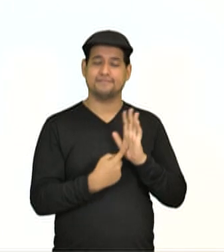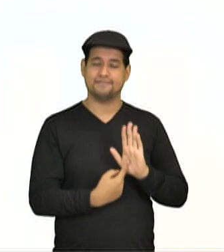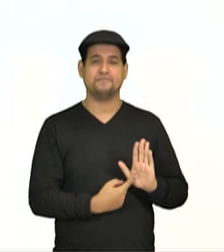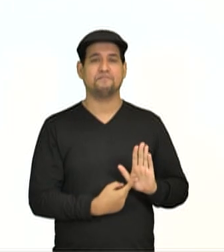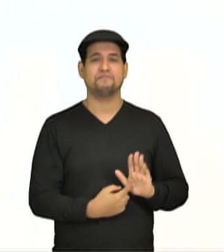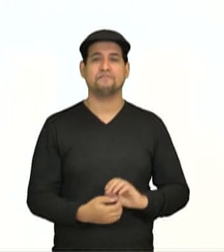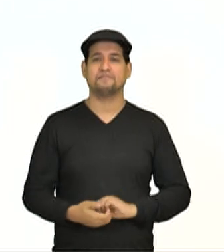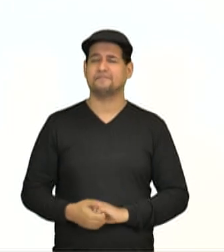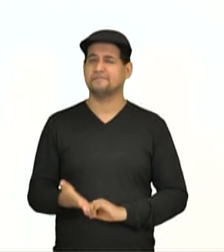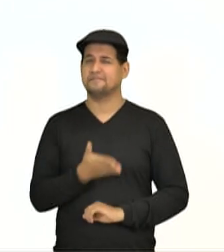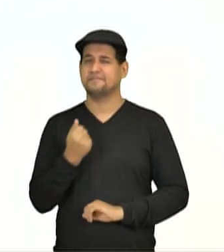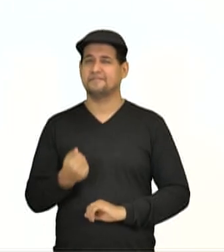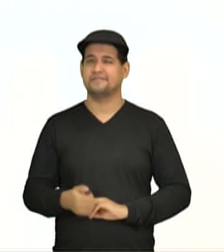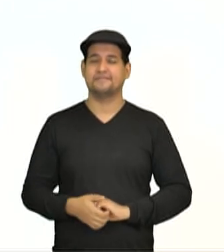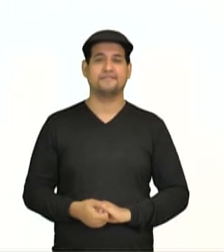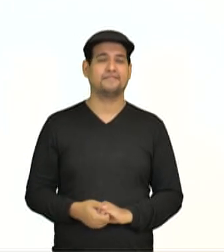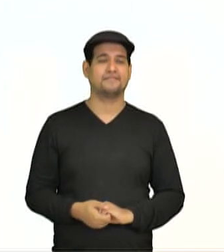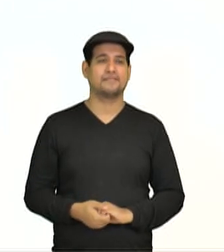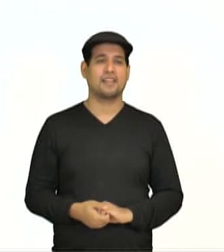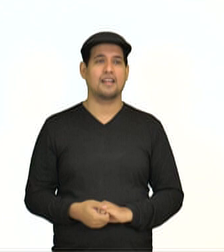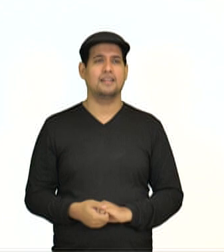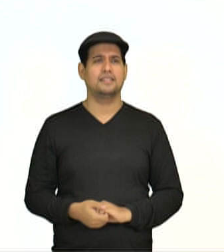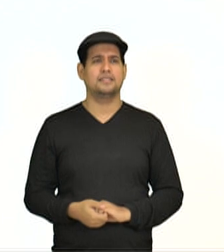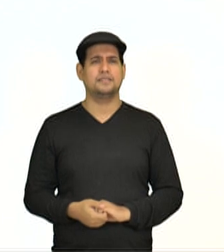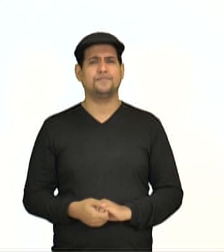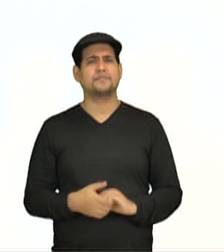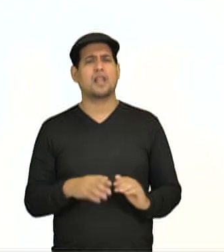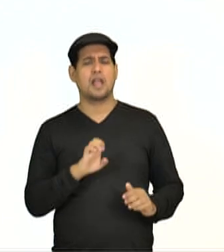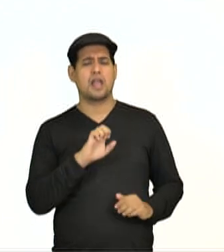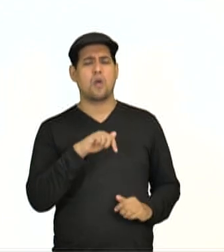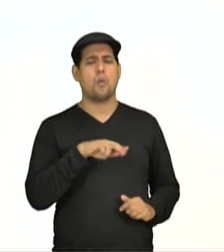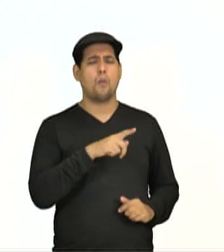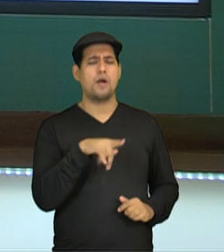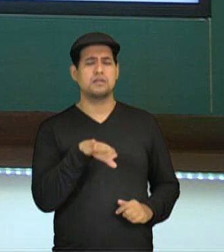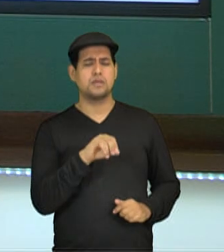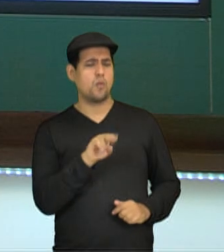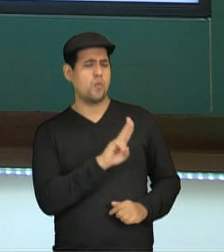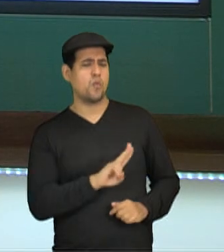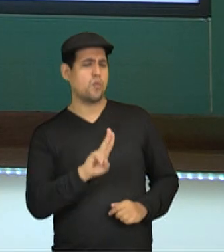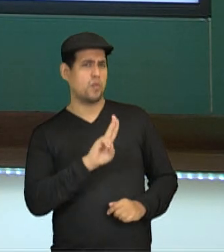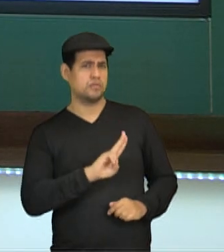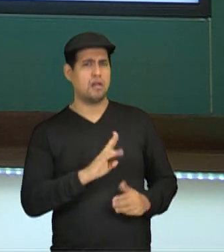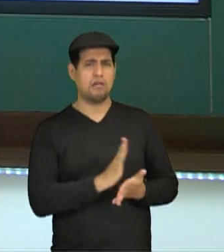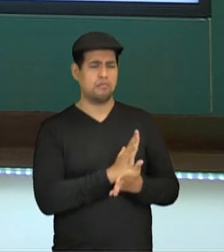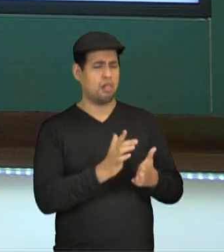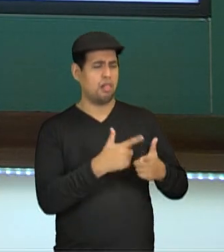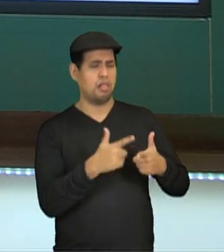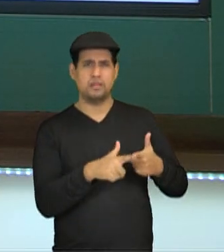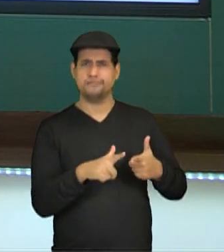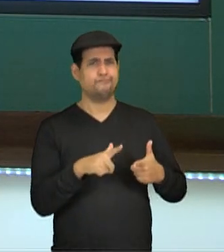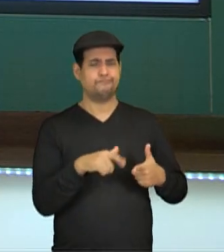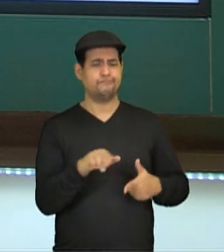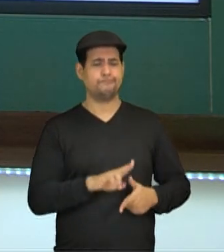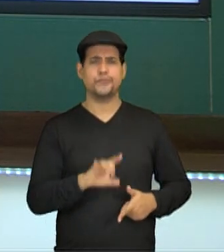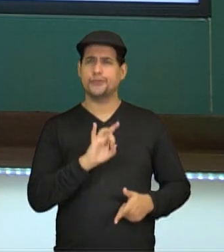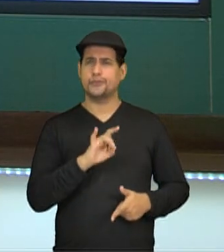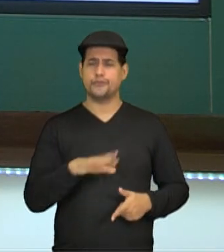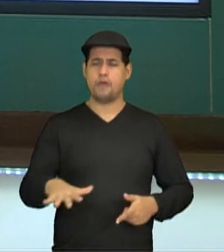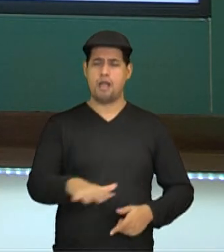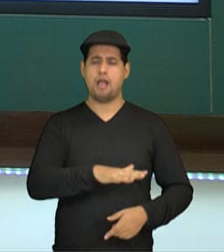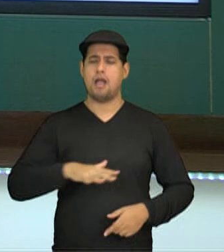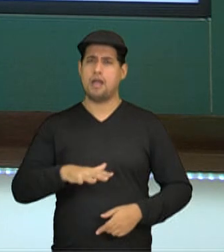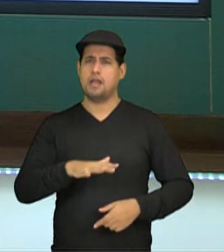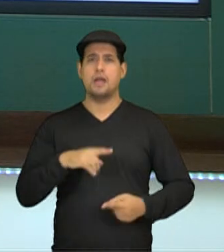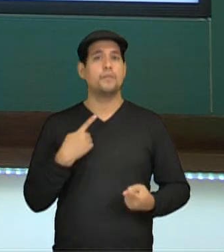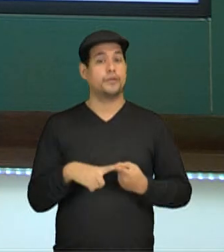grau. Bora lá então? Primeiro, será que as equações do segundo grau se aplicam a outros problemas que não sejam apenas de área?